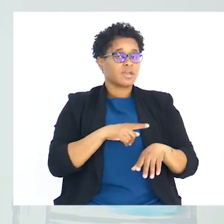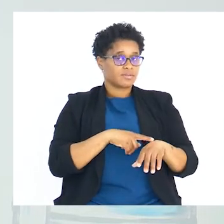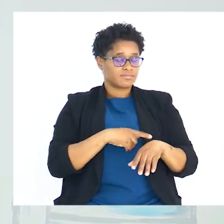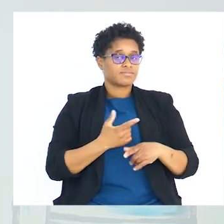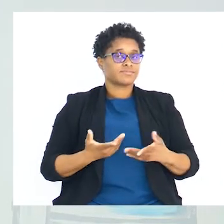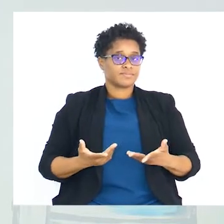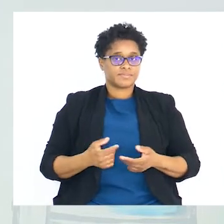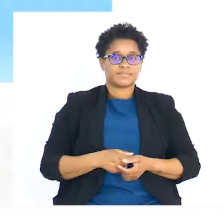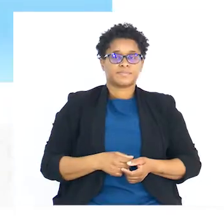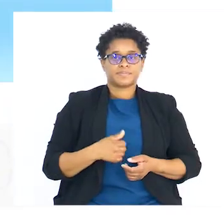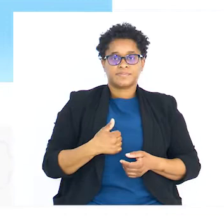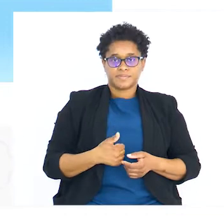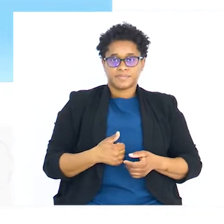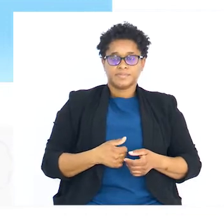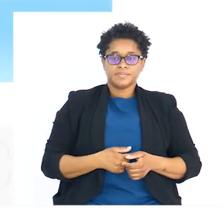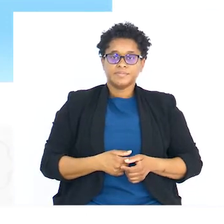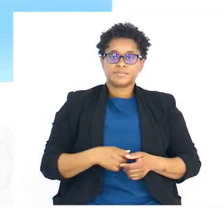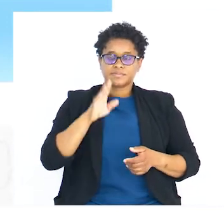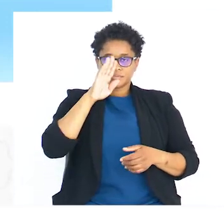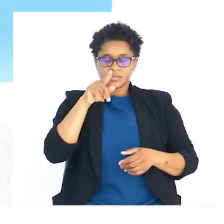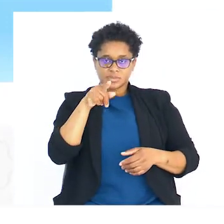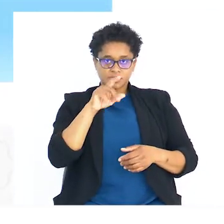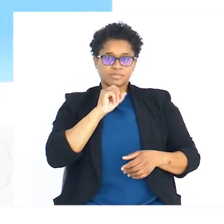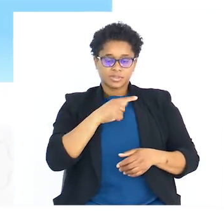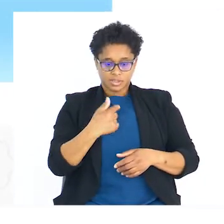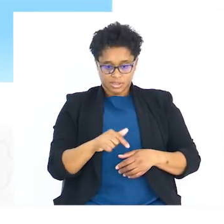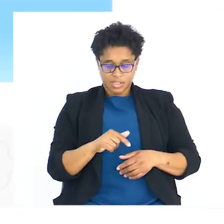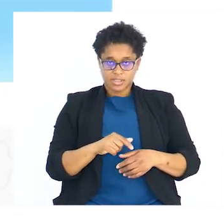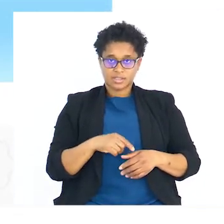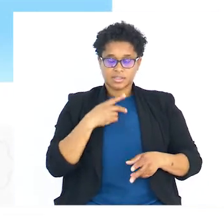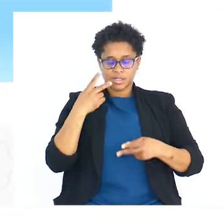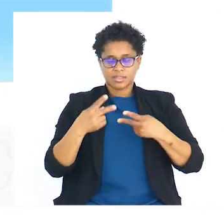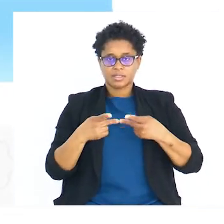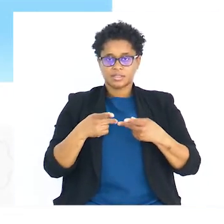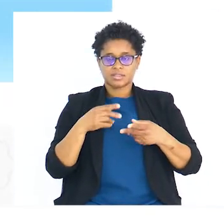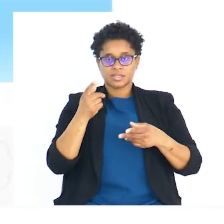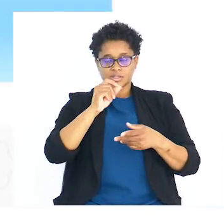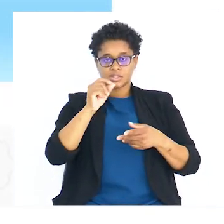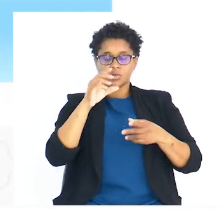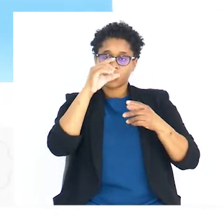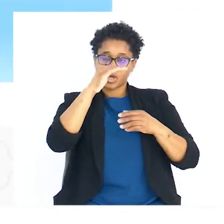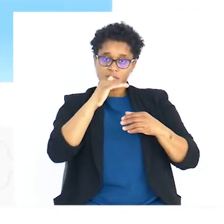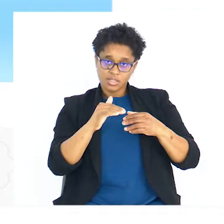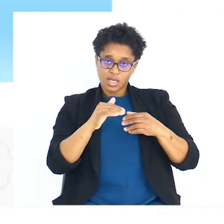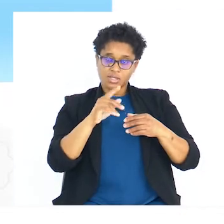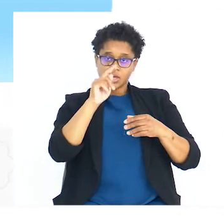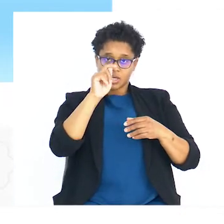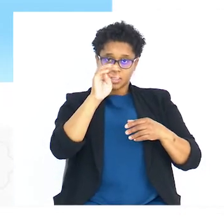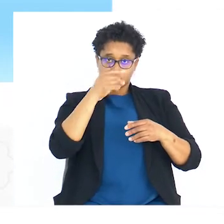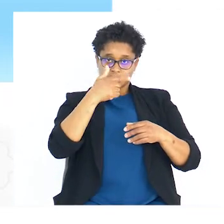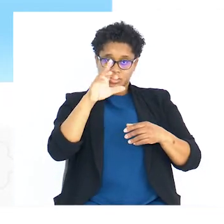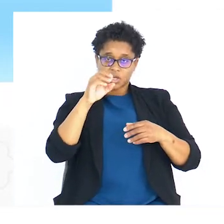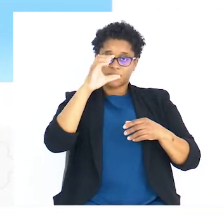bocado, certo? Se puder estar organizado em estrofes. Que estrofe é um conjunto